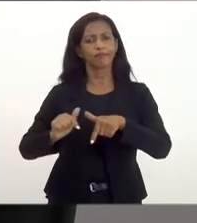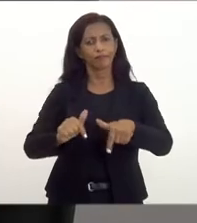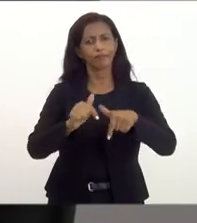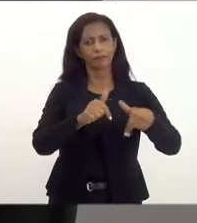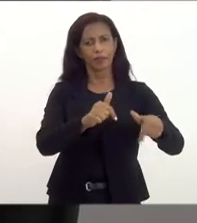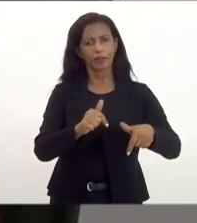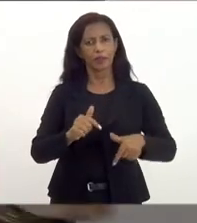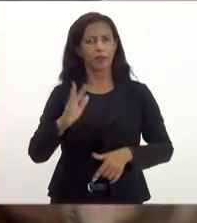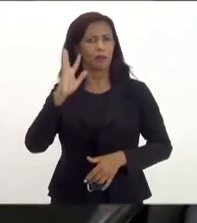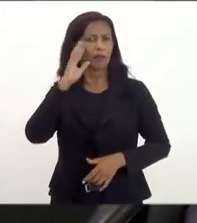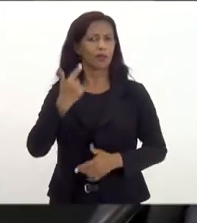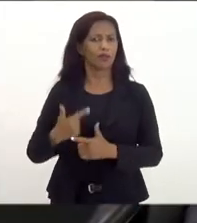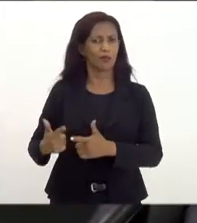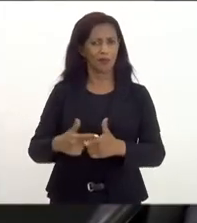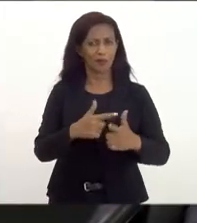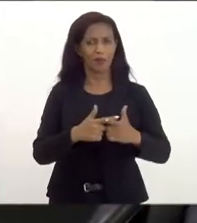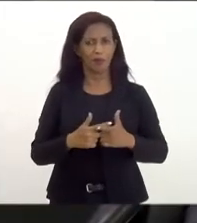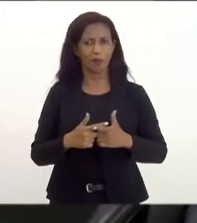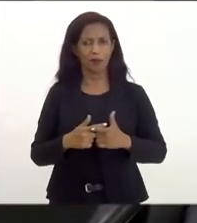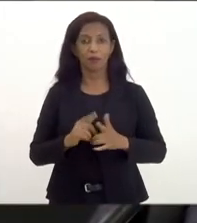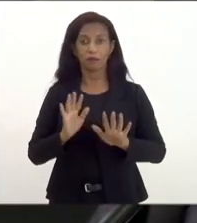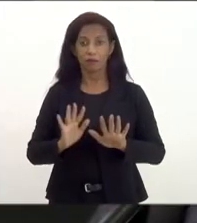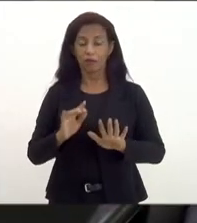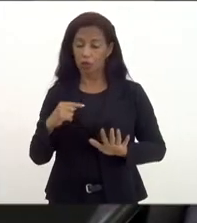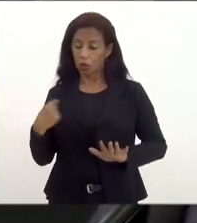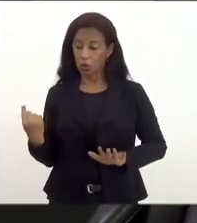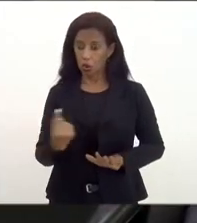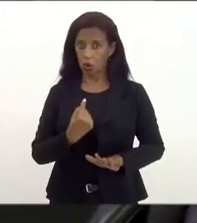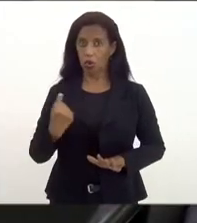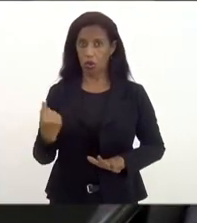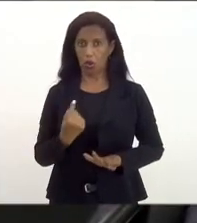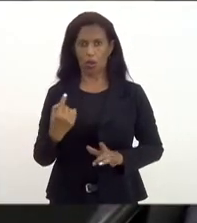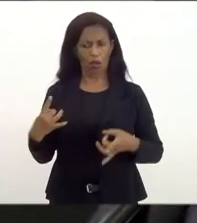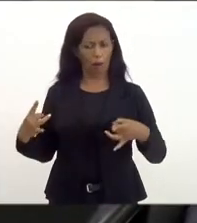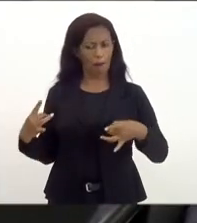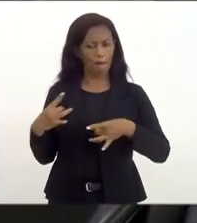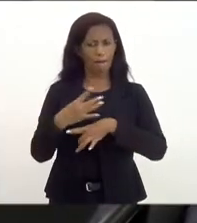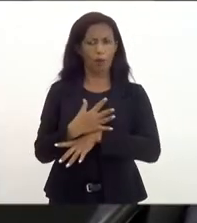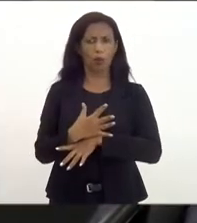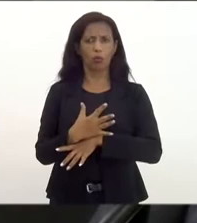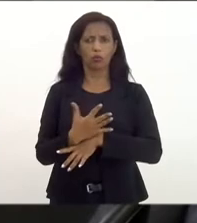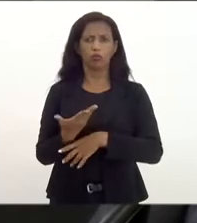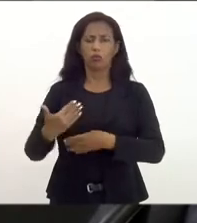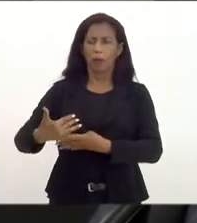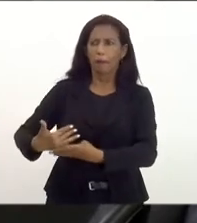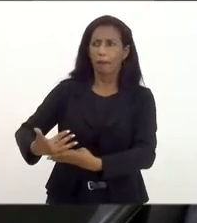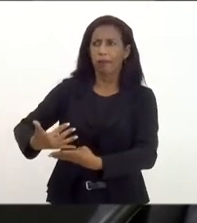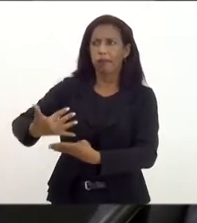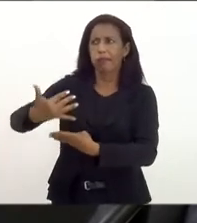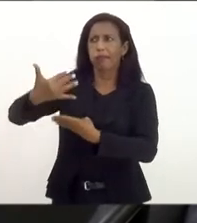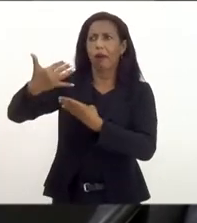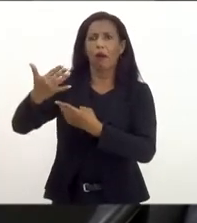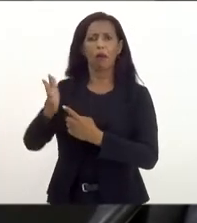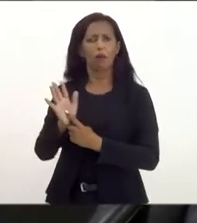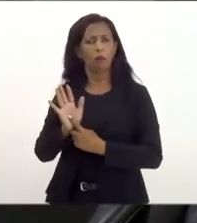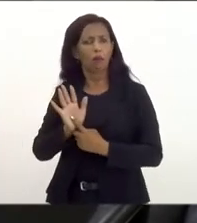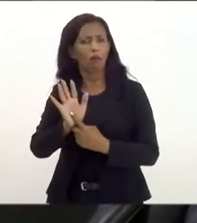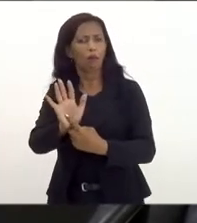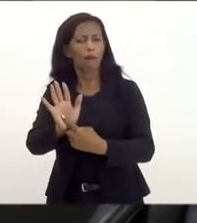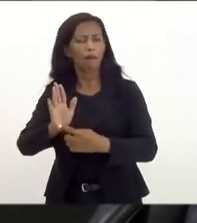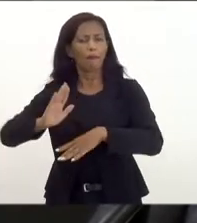nessa busca de soluções nós estamos prontos para fazer uma apresentação é